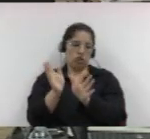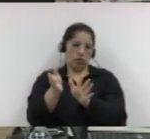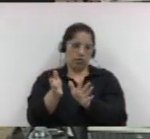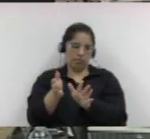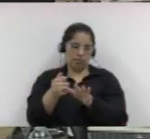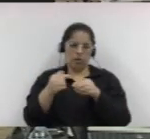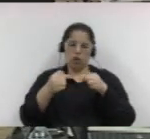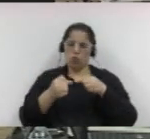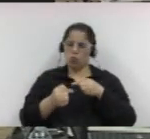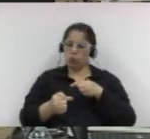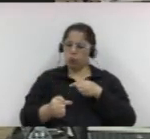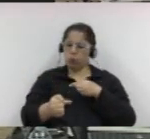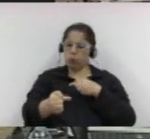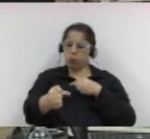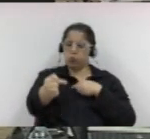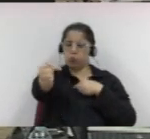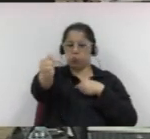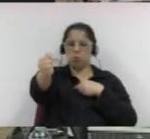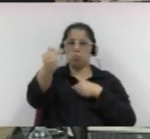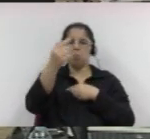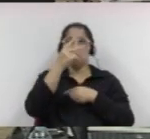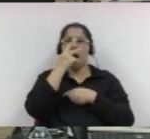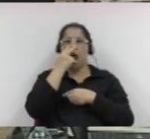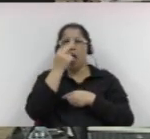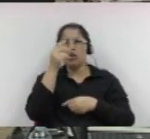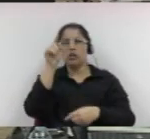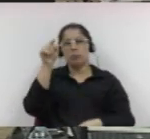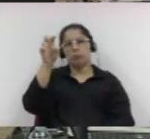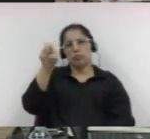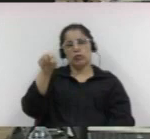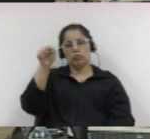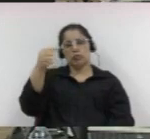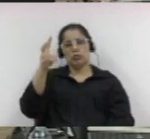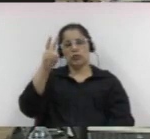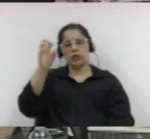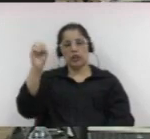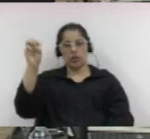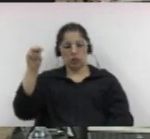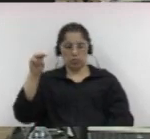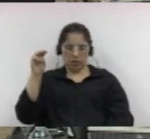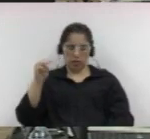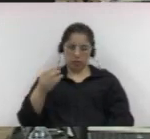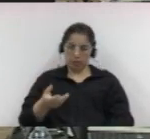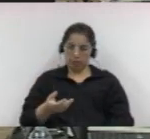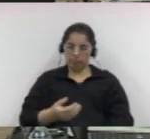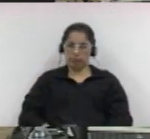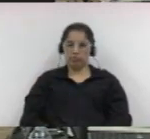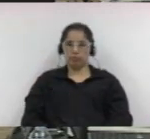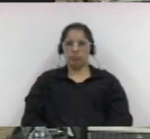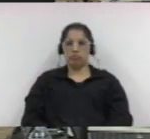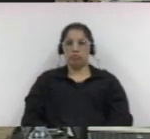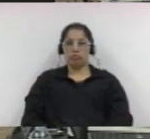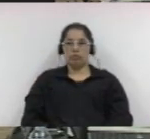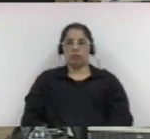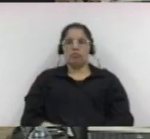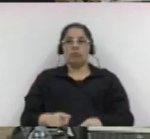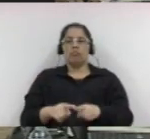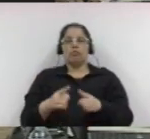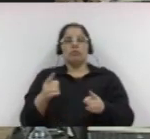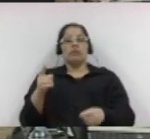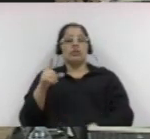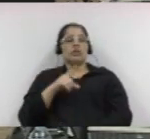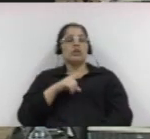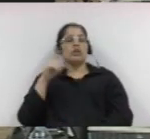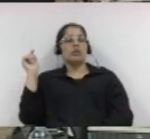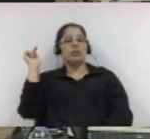uma extensão que seria, eu acho que 1.500 metros, que seria a nossa pista aqui. Mas o que nós temos lá,